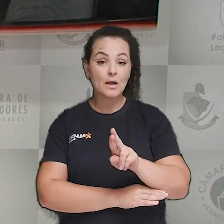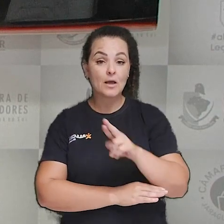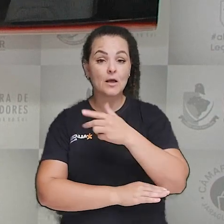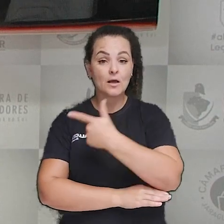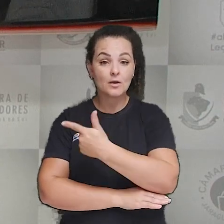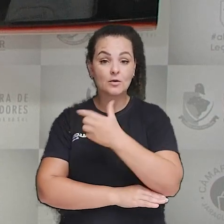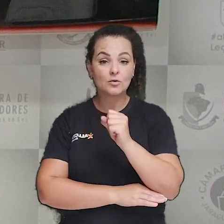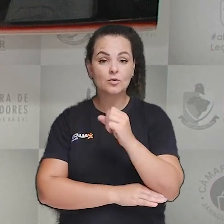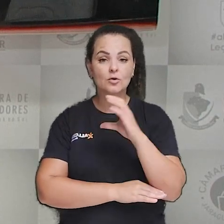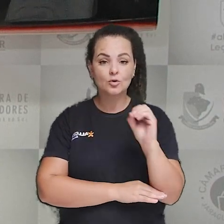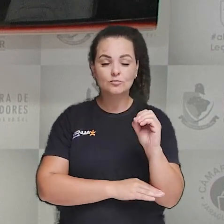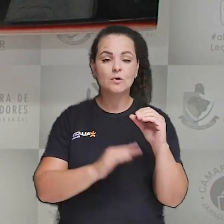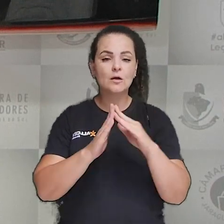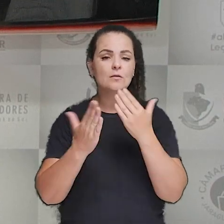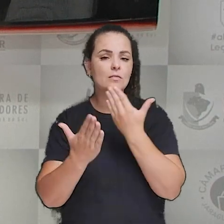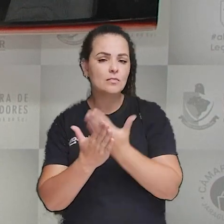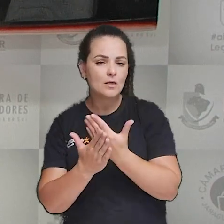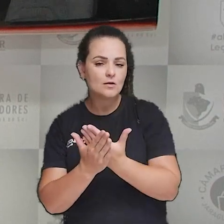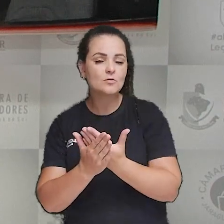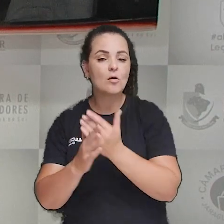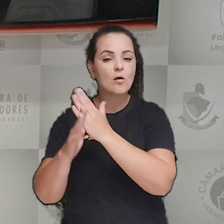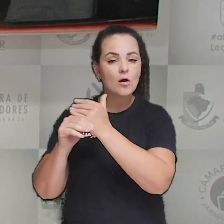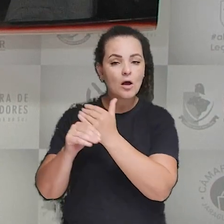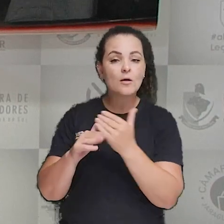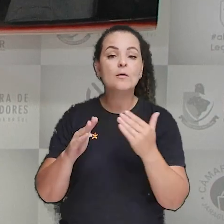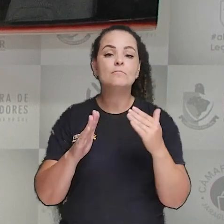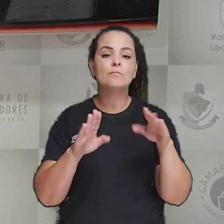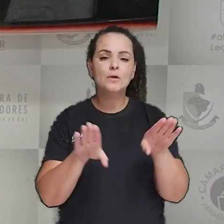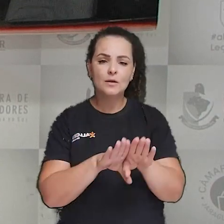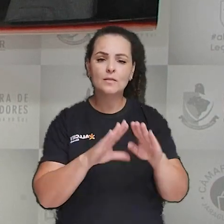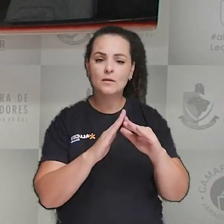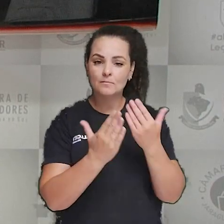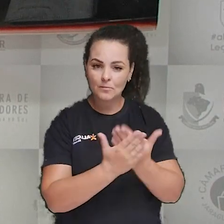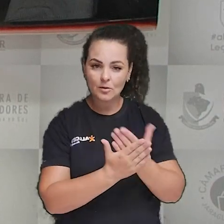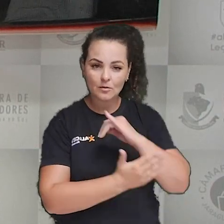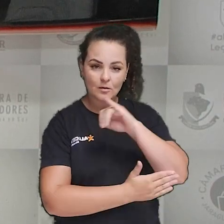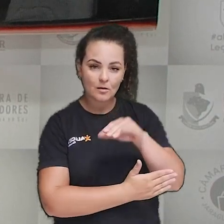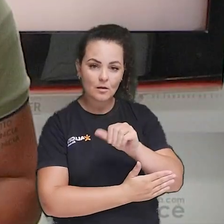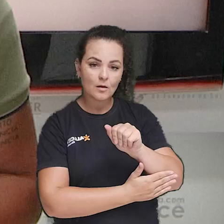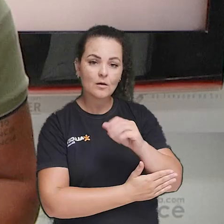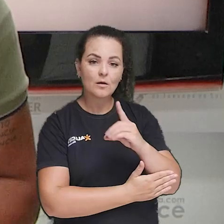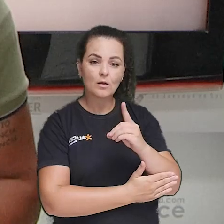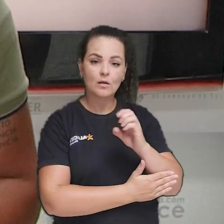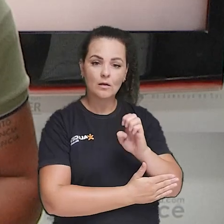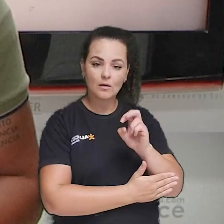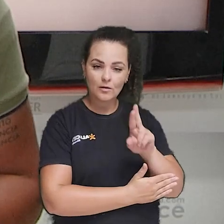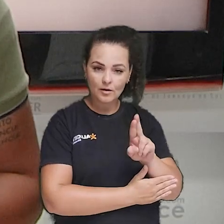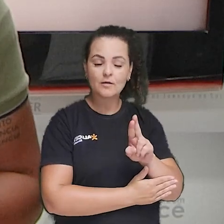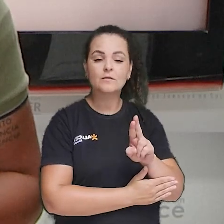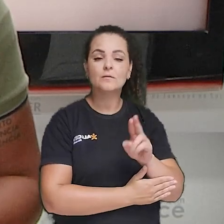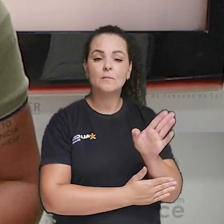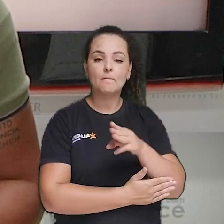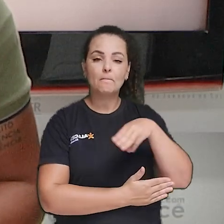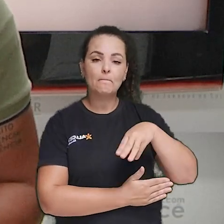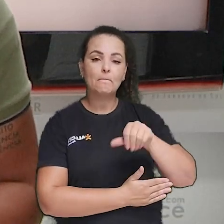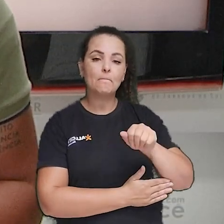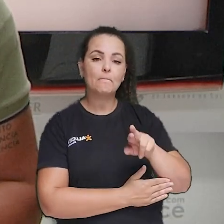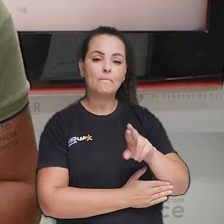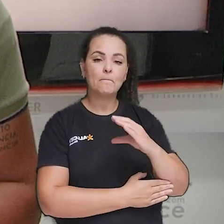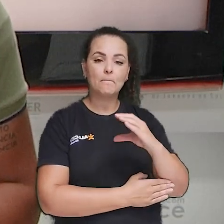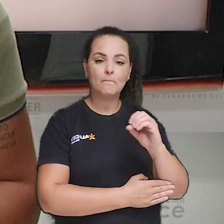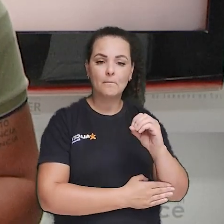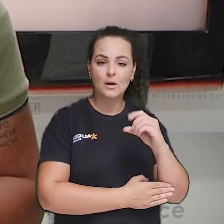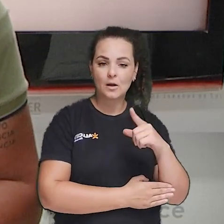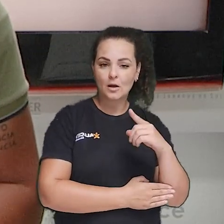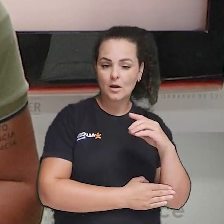280 próximo às unidades de ensino Ana toin e Jader Marcola a justificativa para essa medida